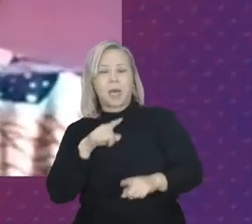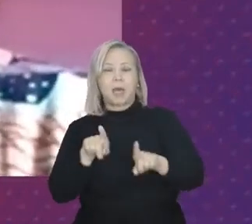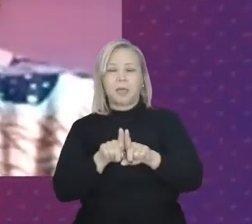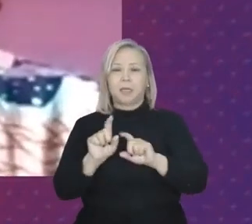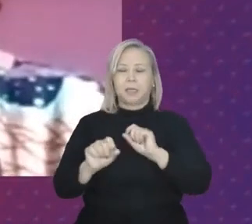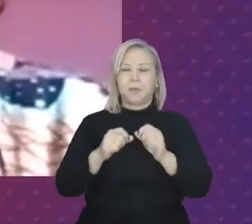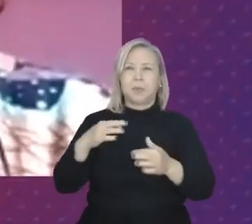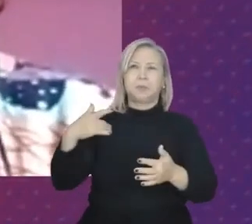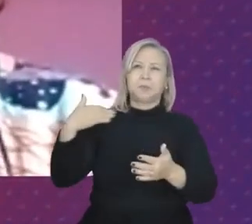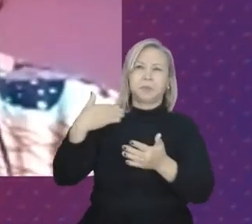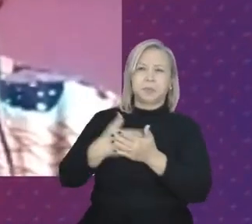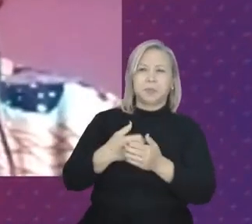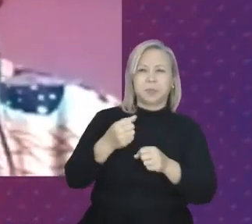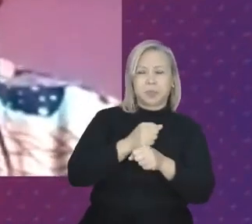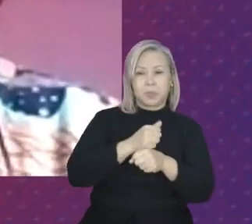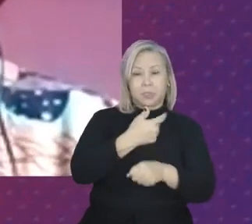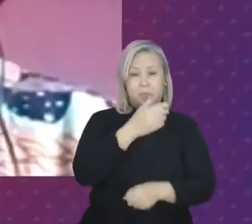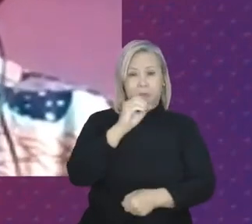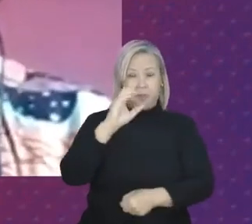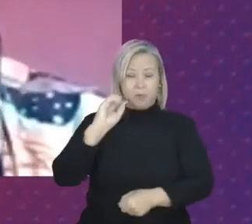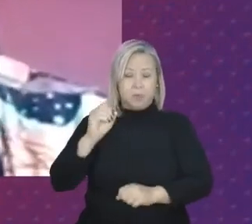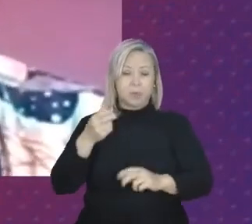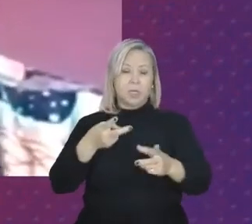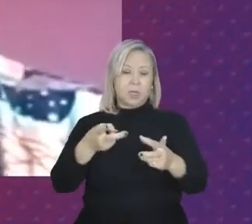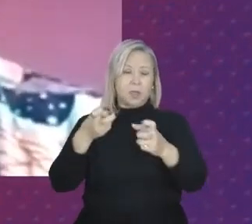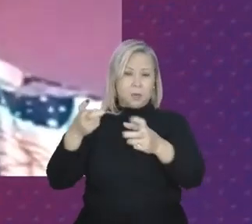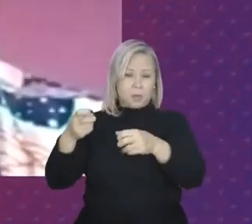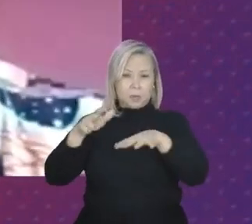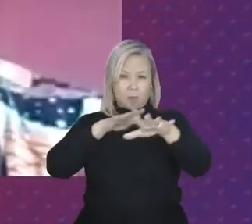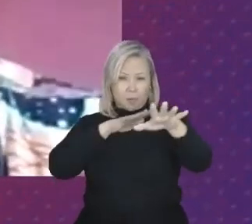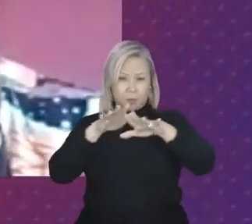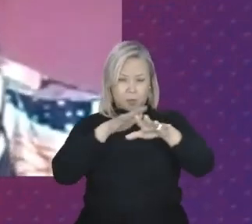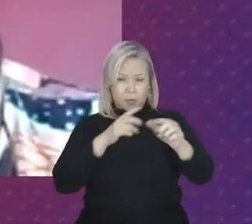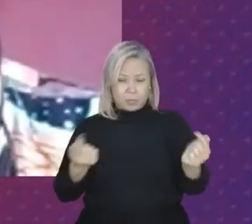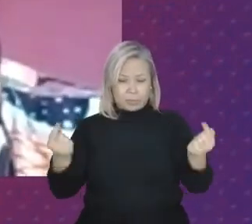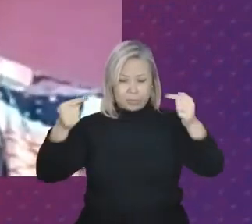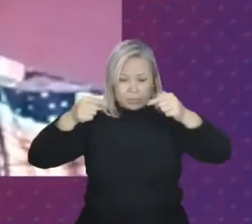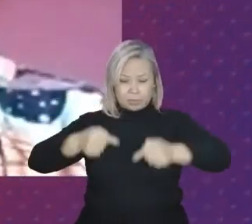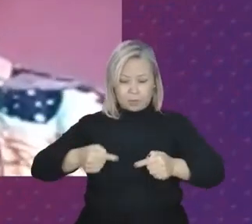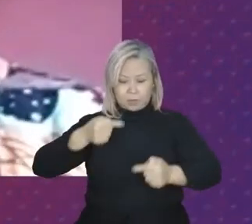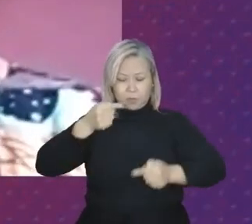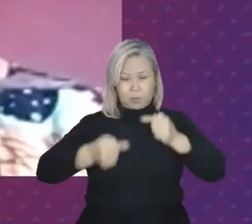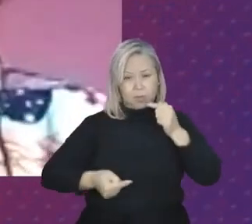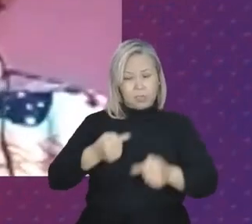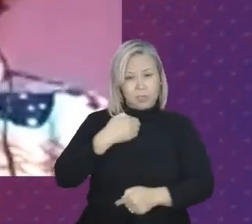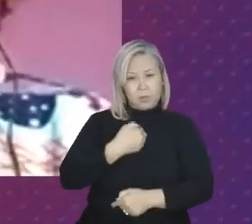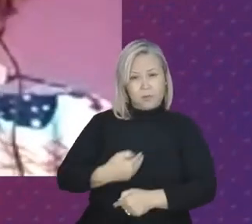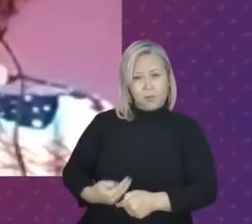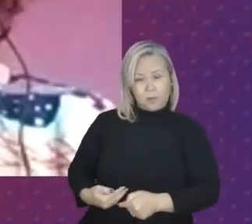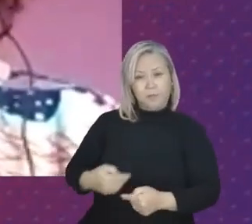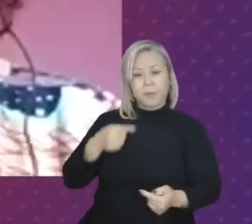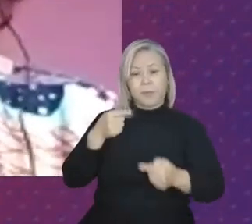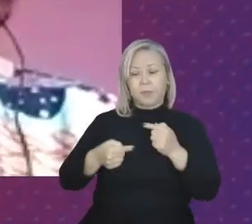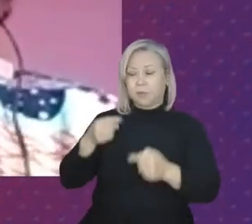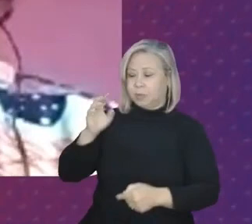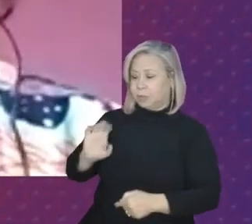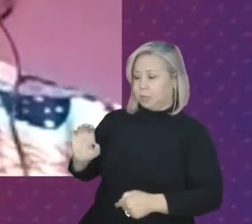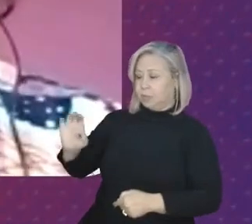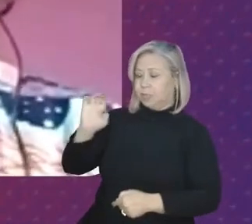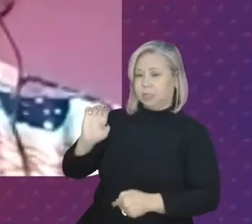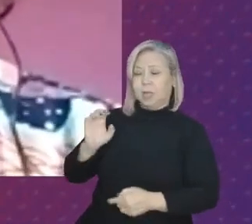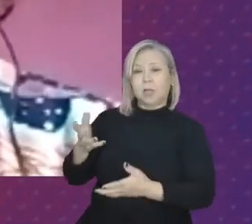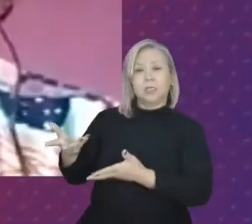anos 2000, a gente vai ver aí um movimento e uma convergência entre as políticas de governo e as políticas de Estado que